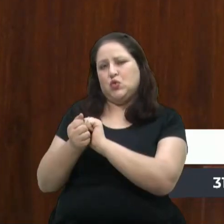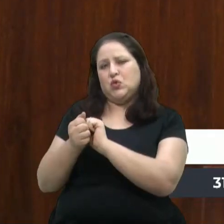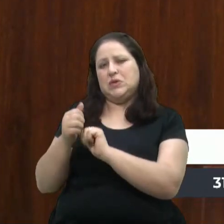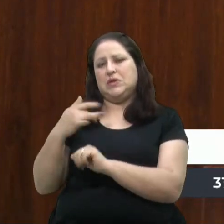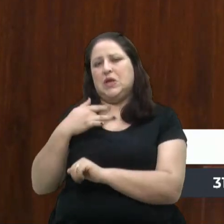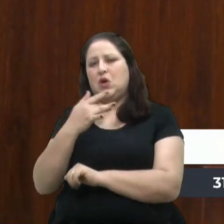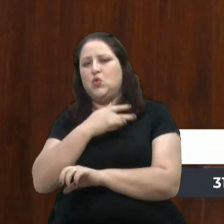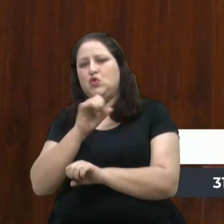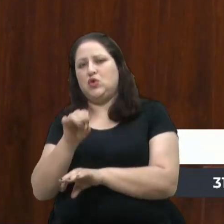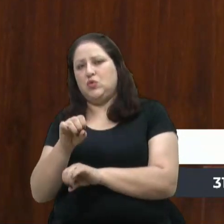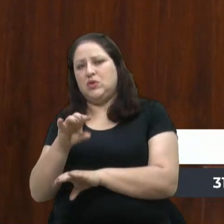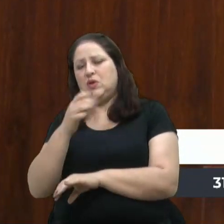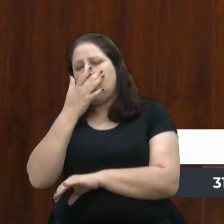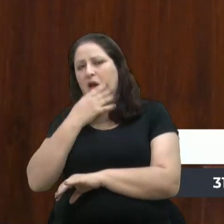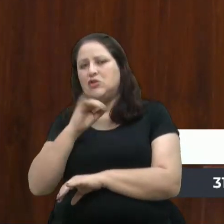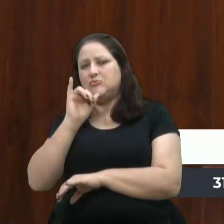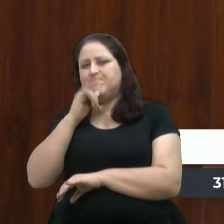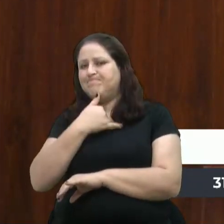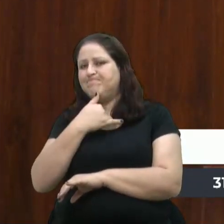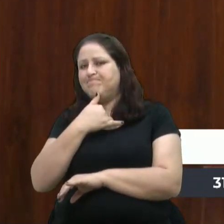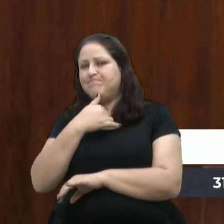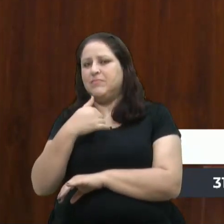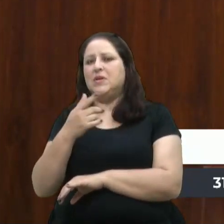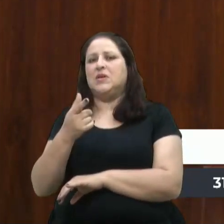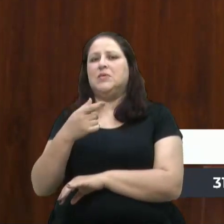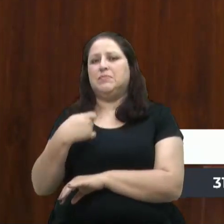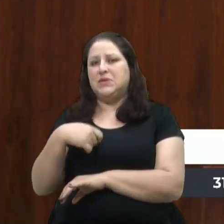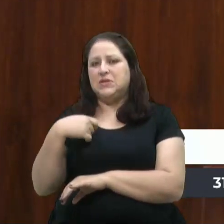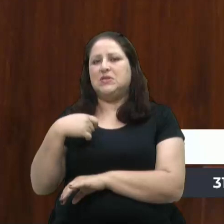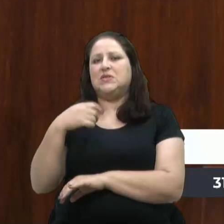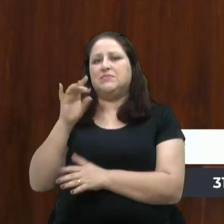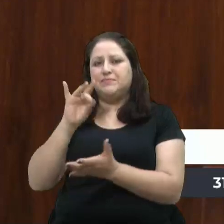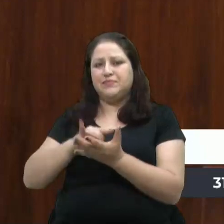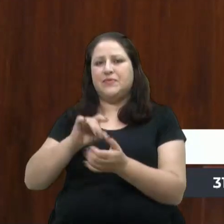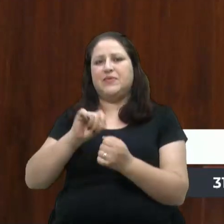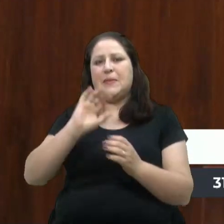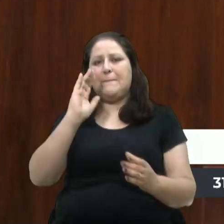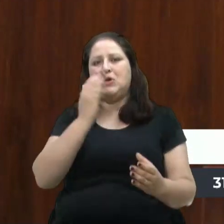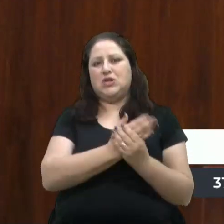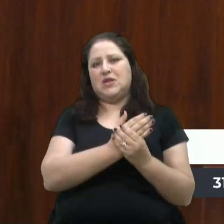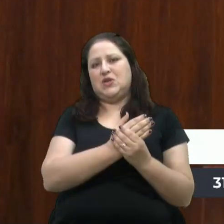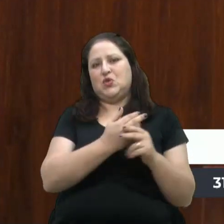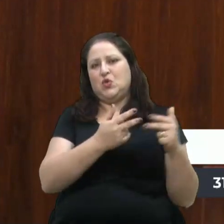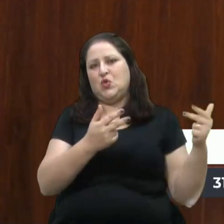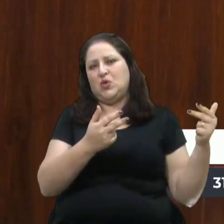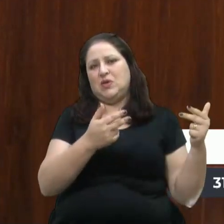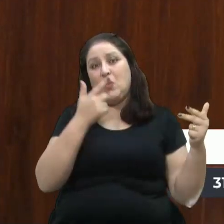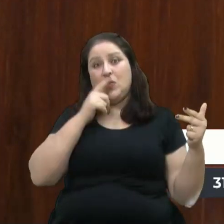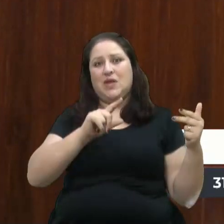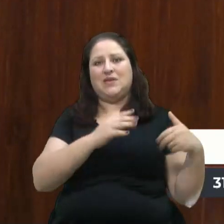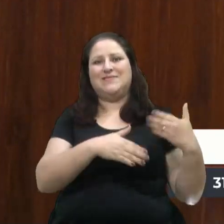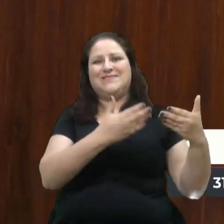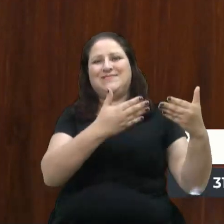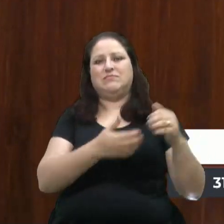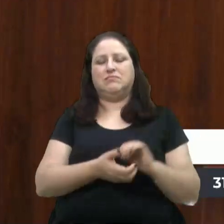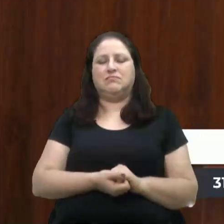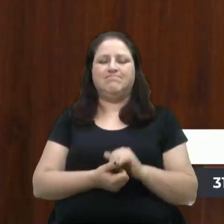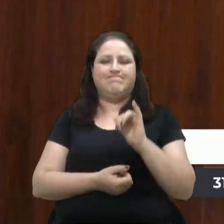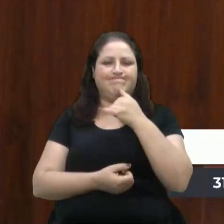educação acho lamentável temos que realmente judicializar as coisas para as coisas andarem